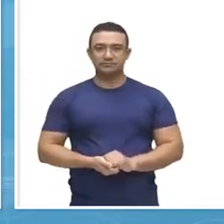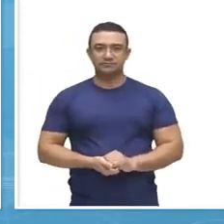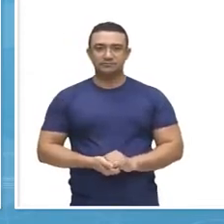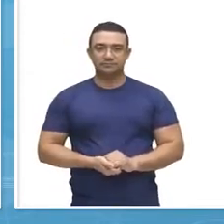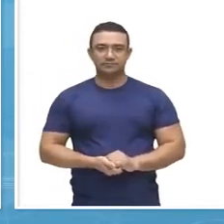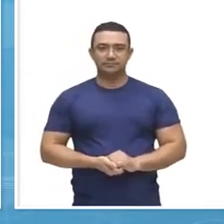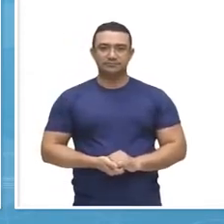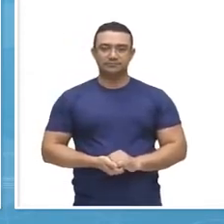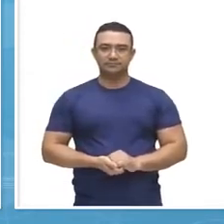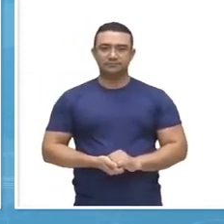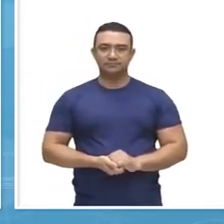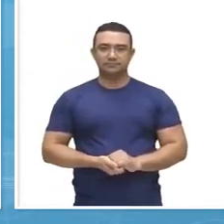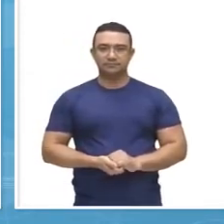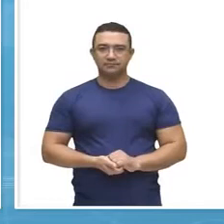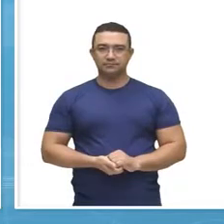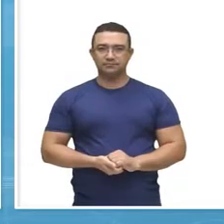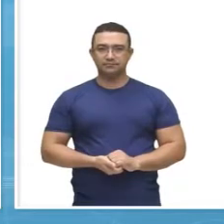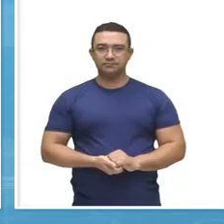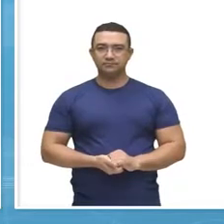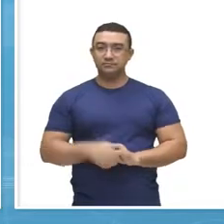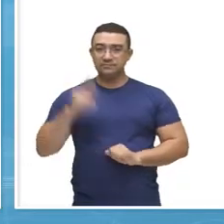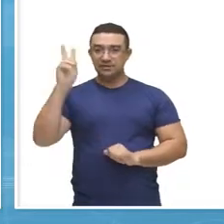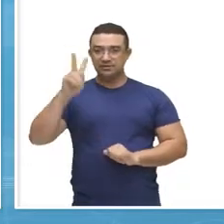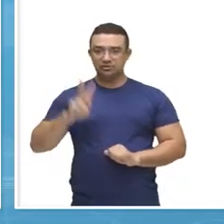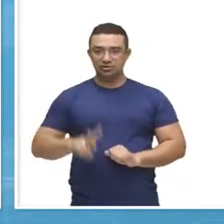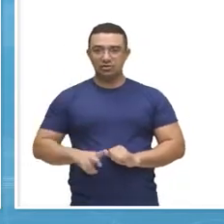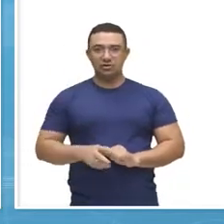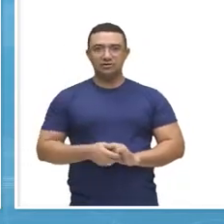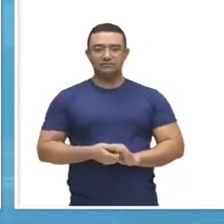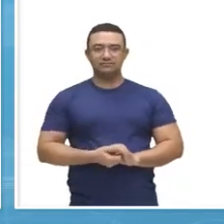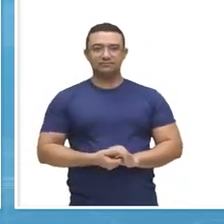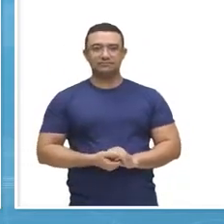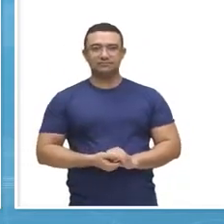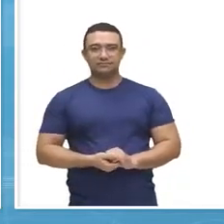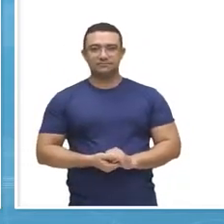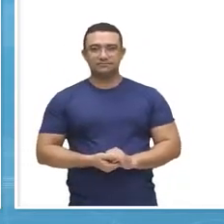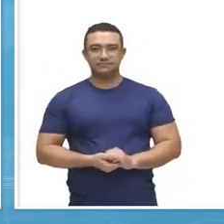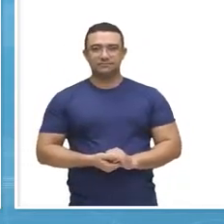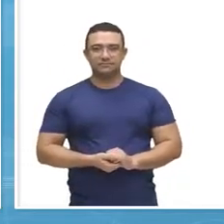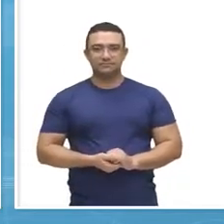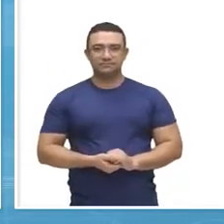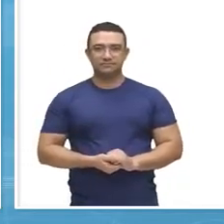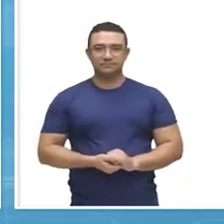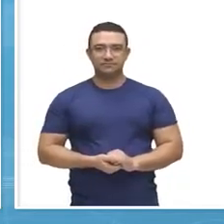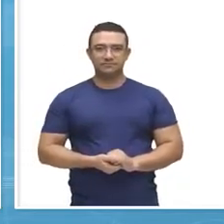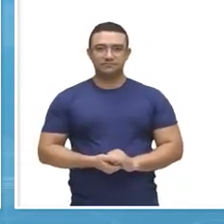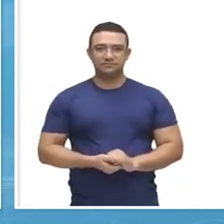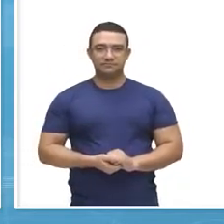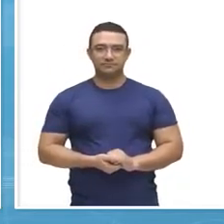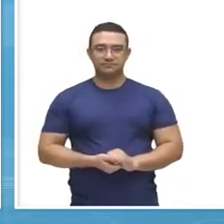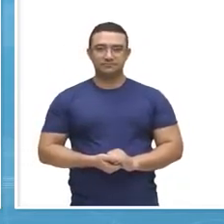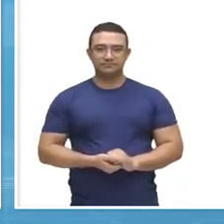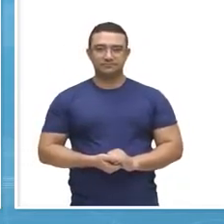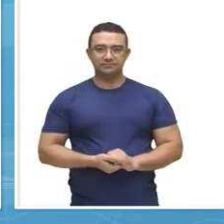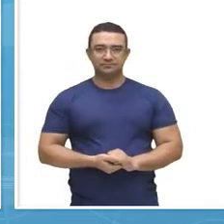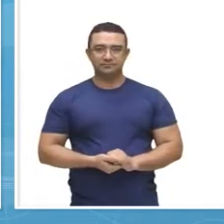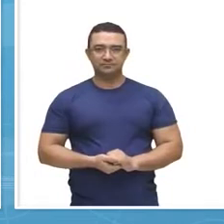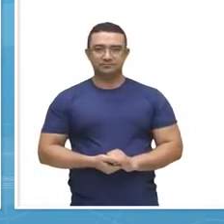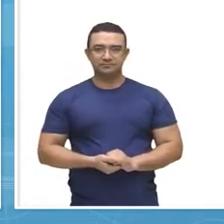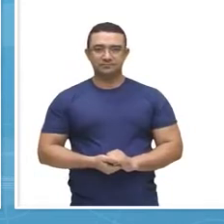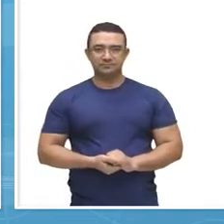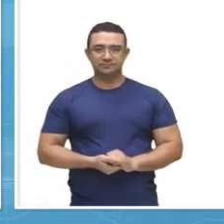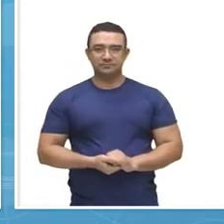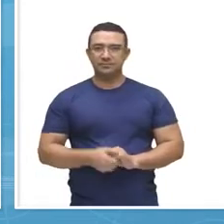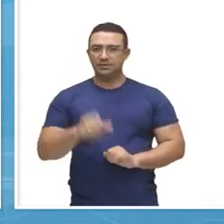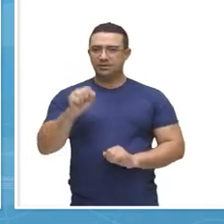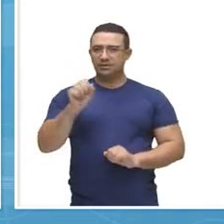dizer história, né? Ela vai se diferenciar, então, de history, que é a matéria, né? Que trata, então, dos fatos históricos. Story, então,